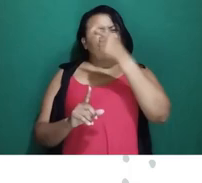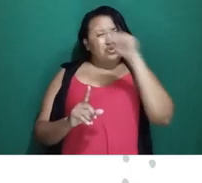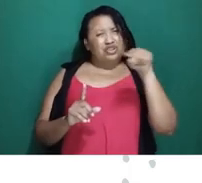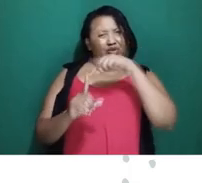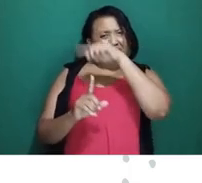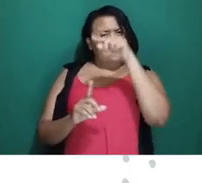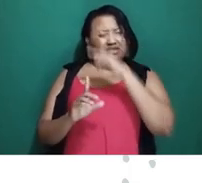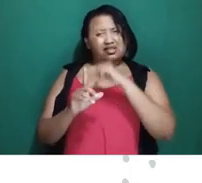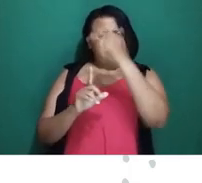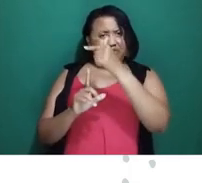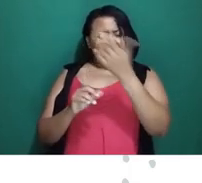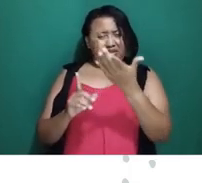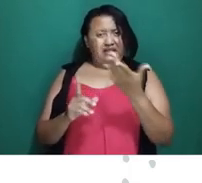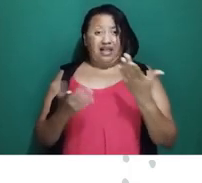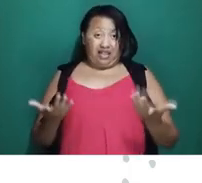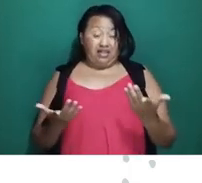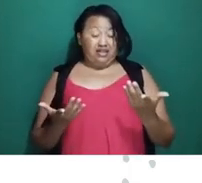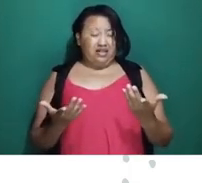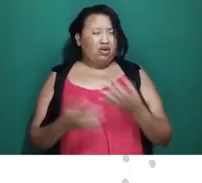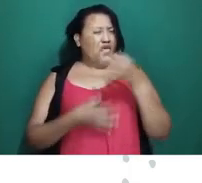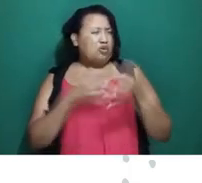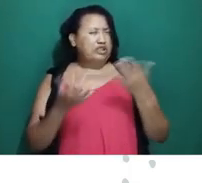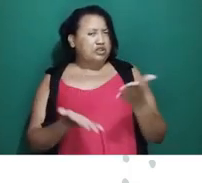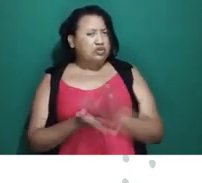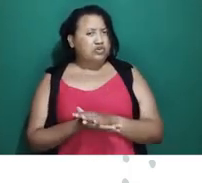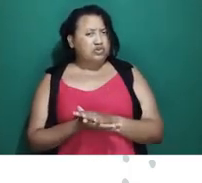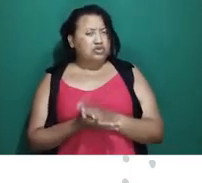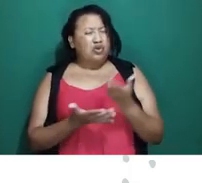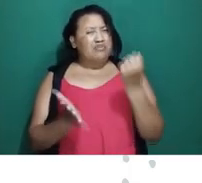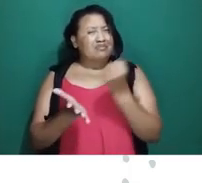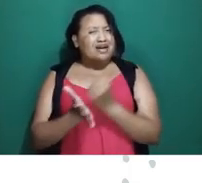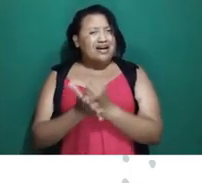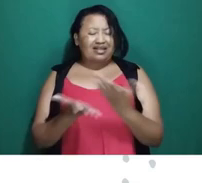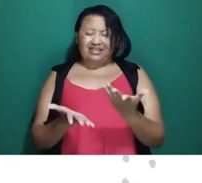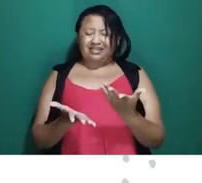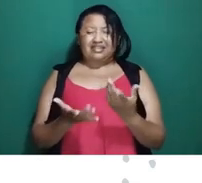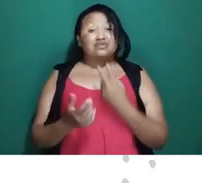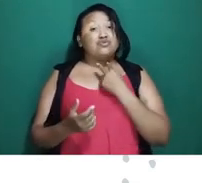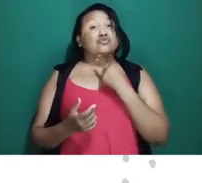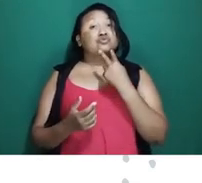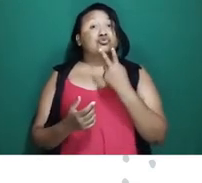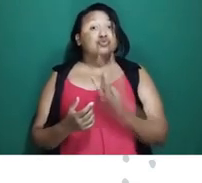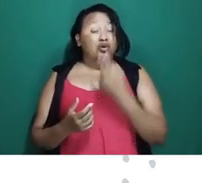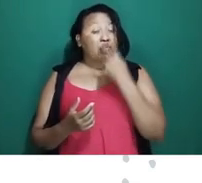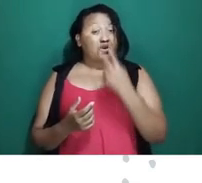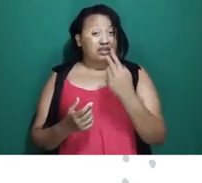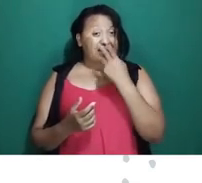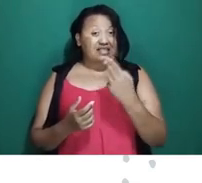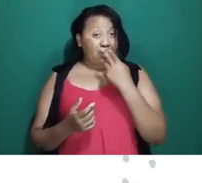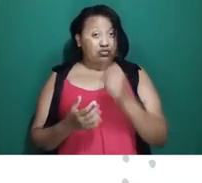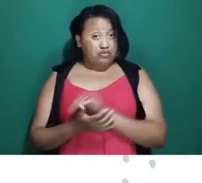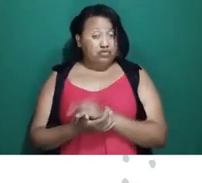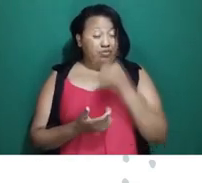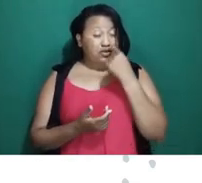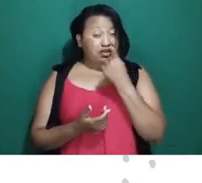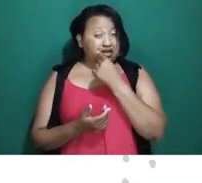o tio é onde é crítico é uma marca de nasalização né ele vai servir como uma marca de nasalização